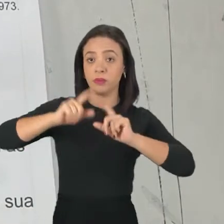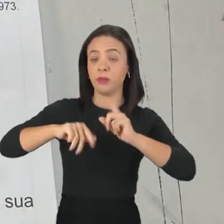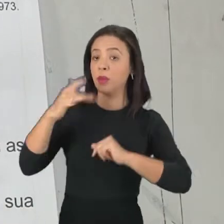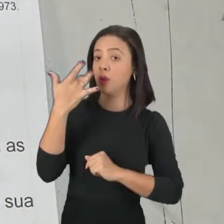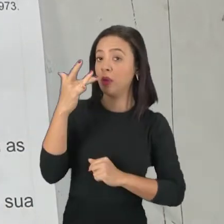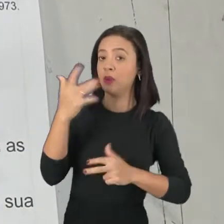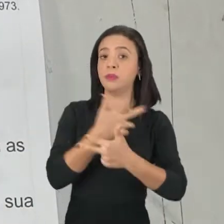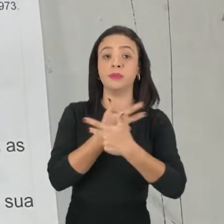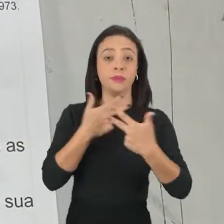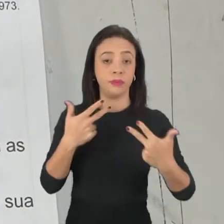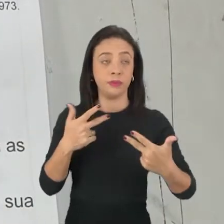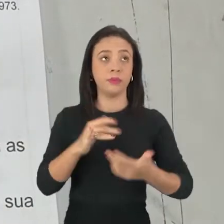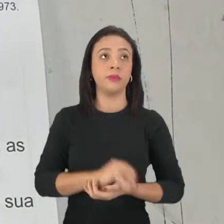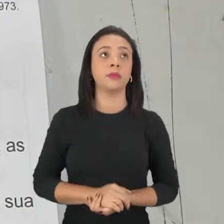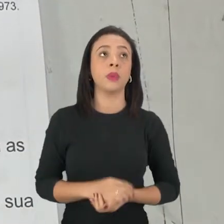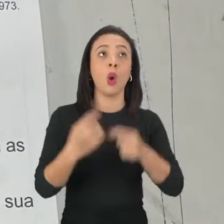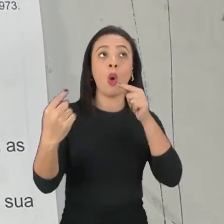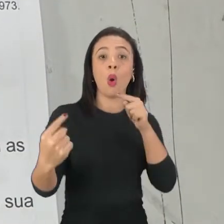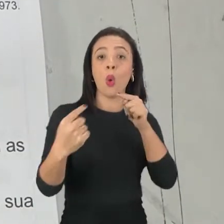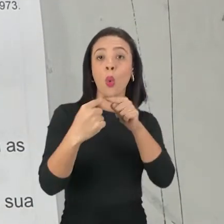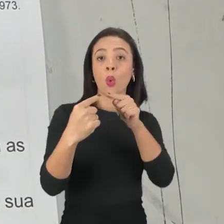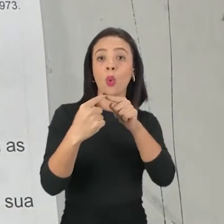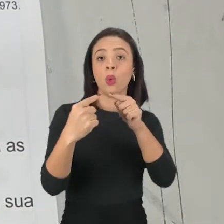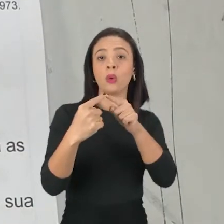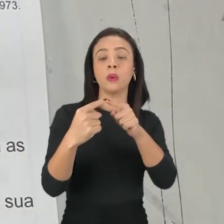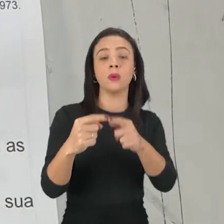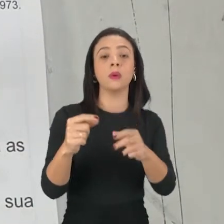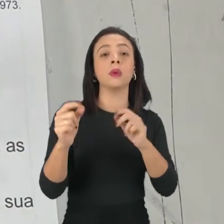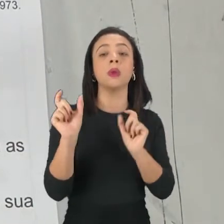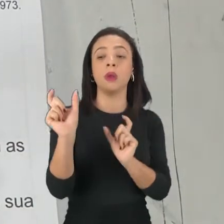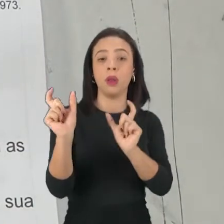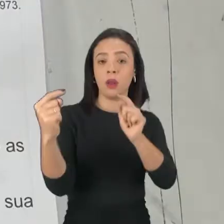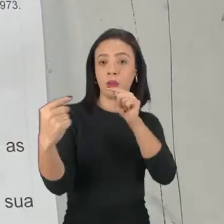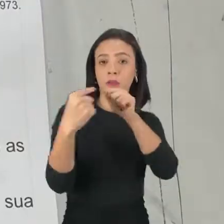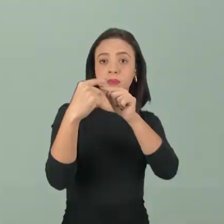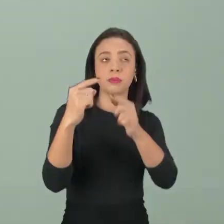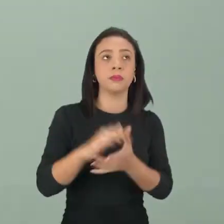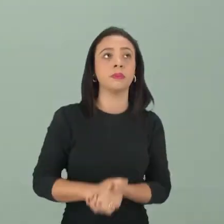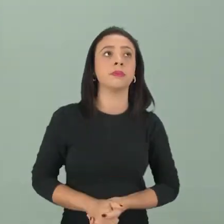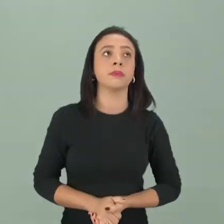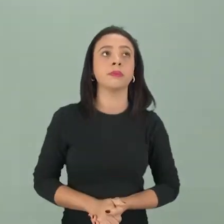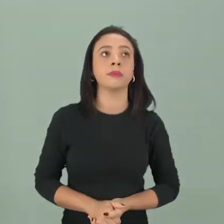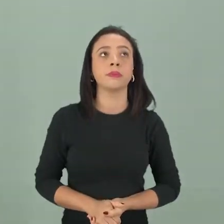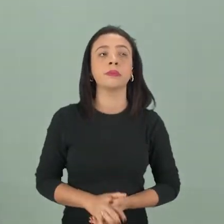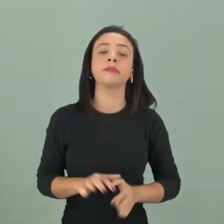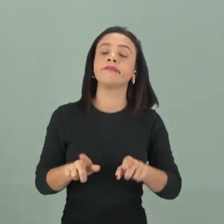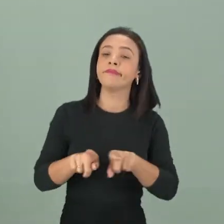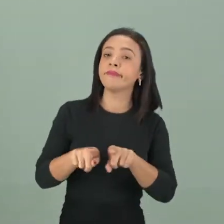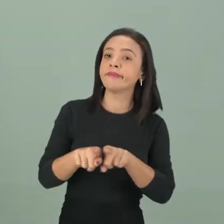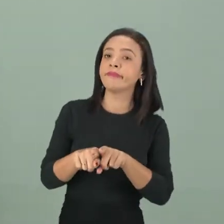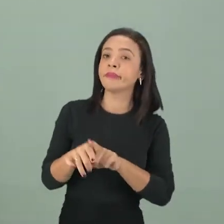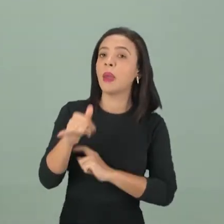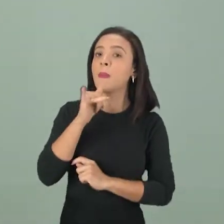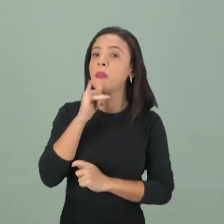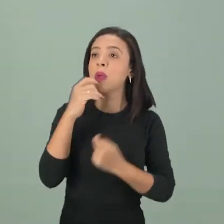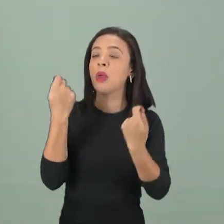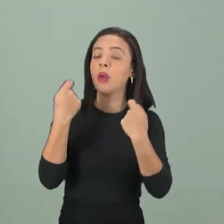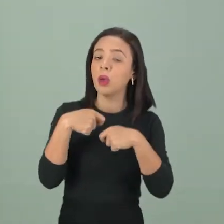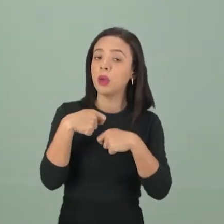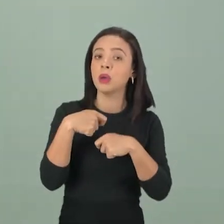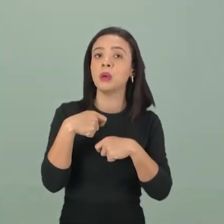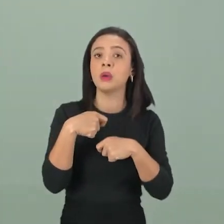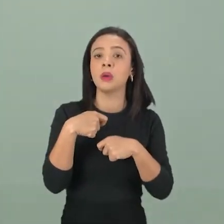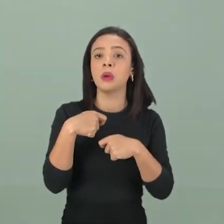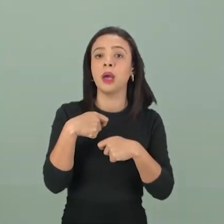douradas para fazer a concordância nominal é que nem nós podemos fazer